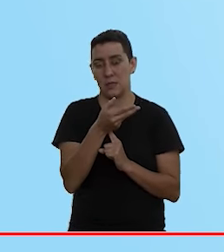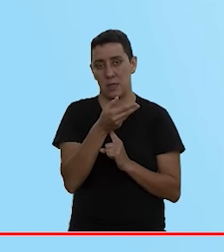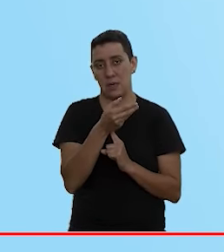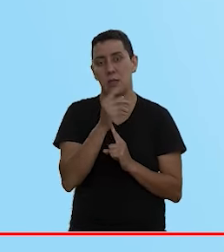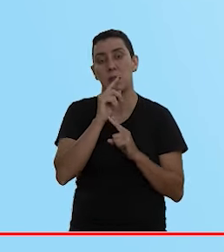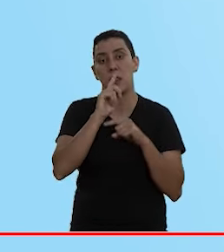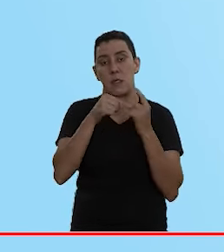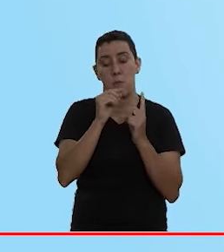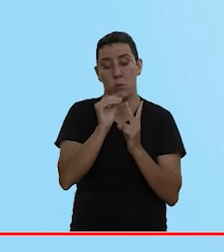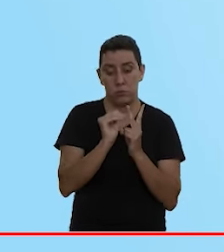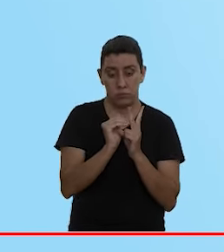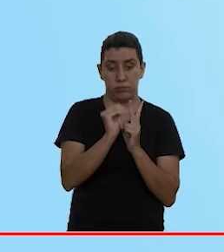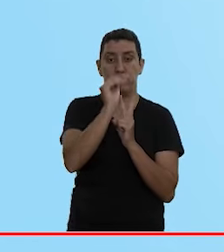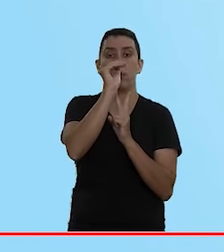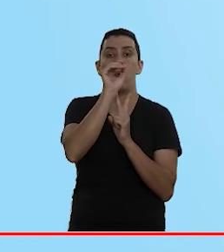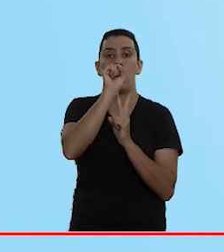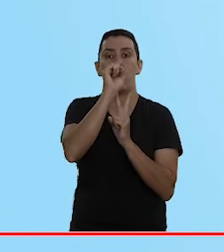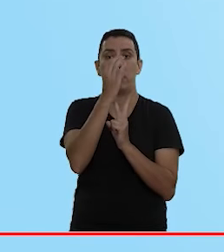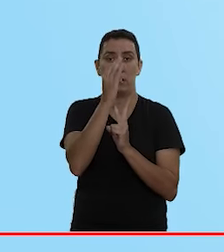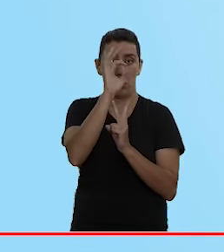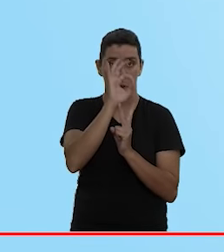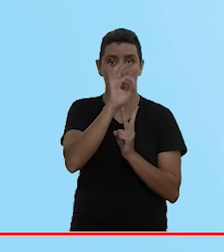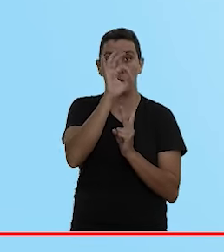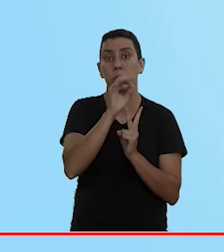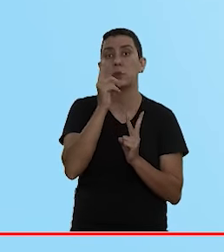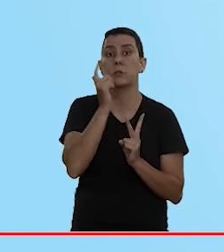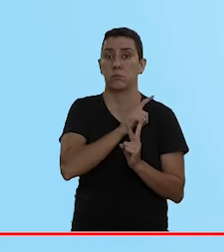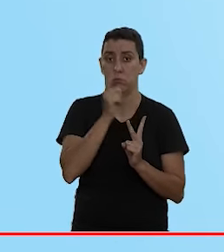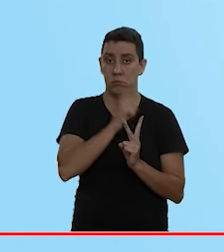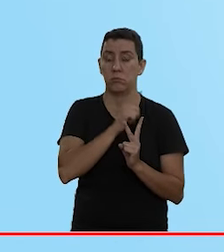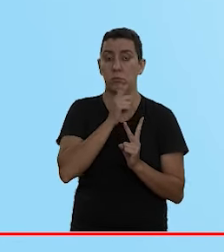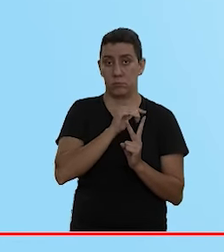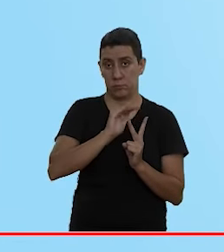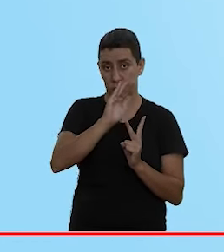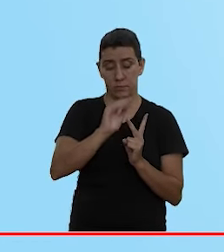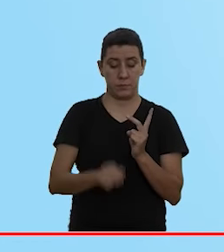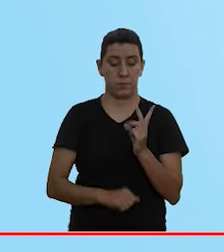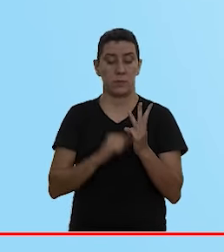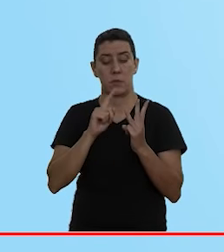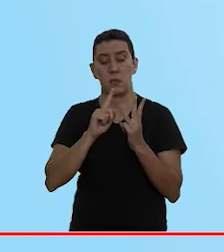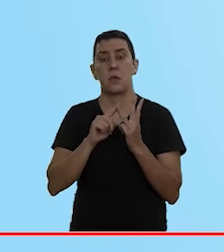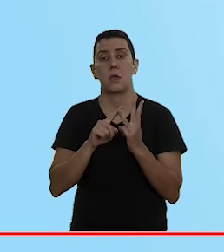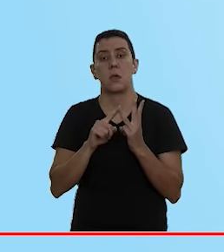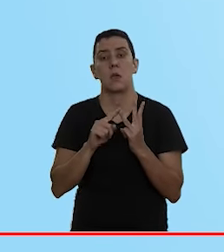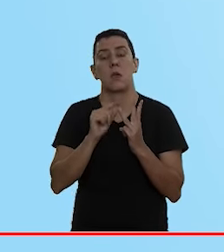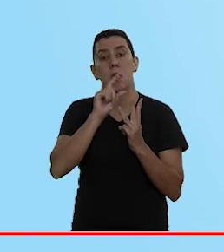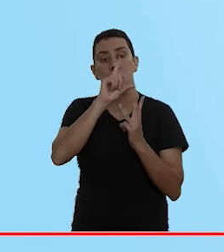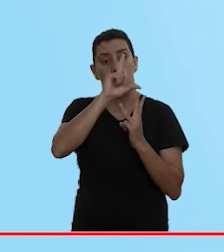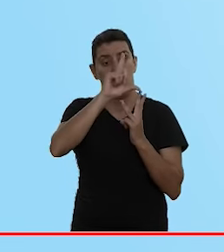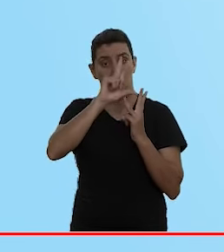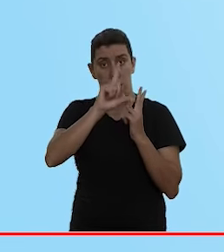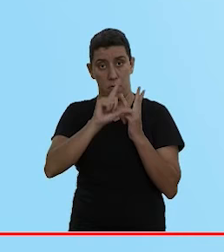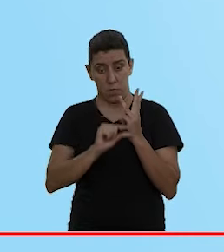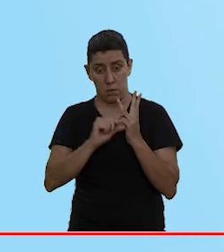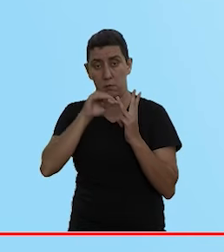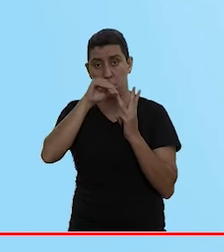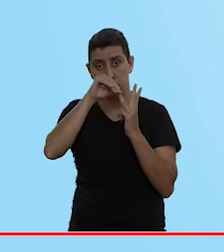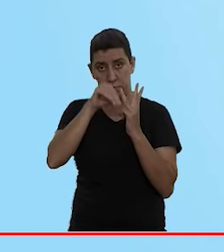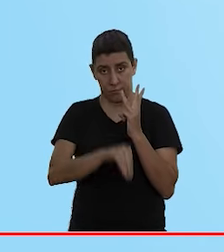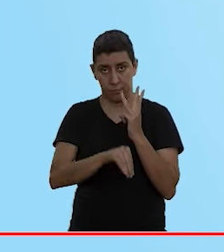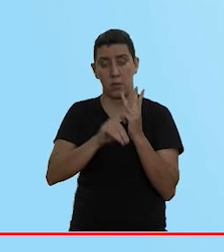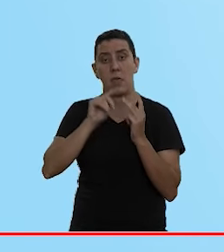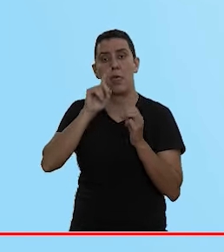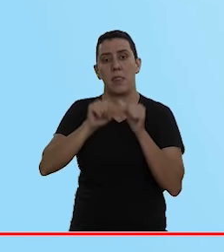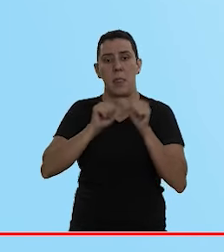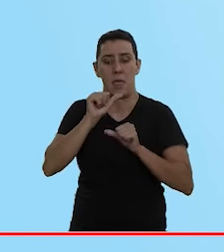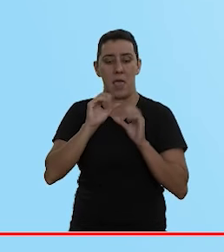apresentou 84% da sua potência inicial. Na string 3, com a degradação acelerada e fazendo PID recovery à noite,